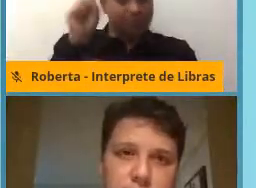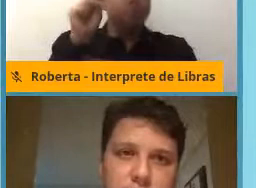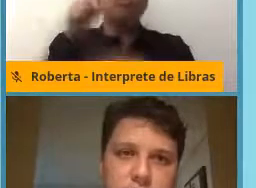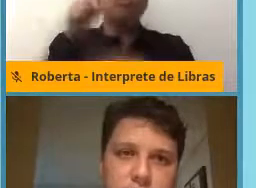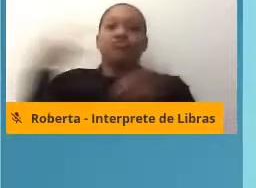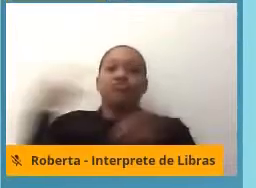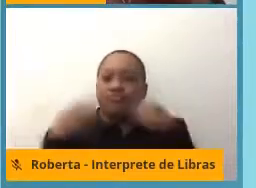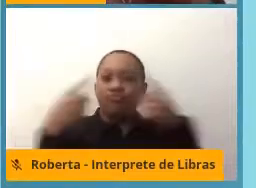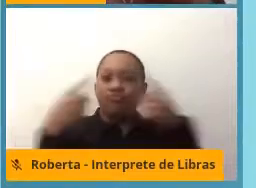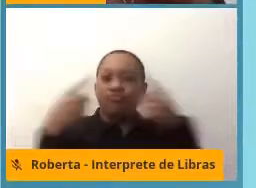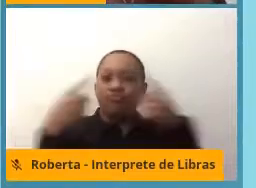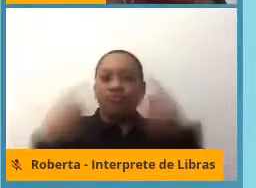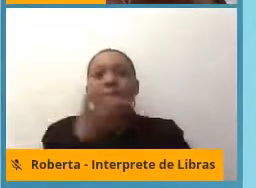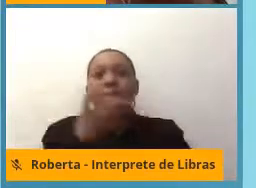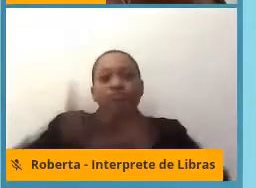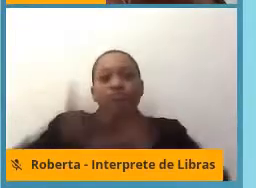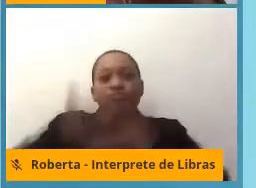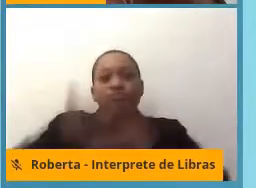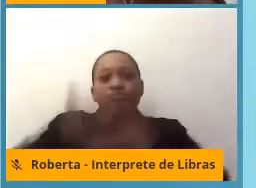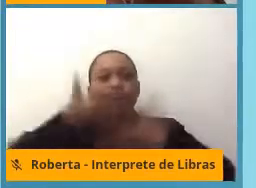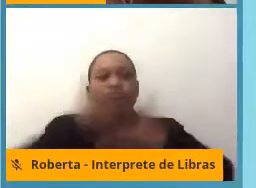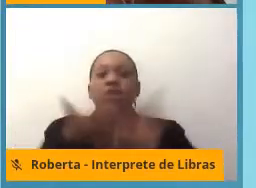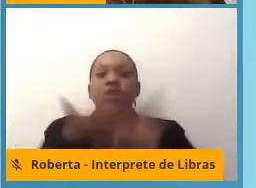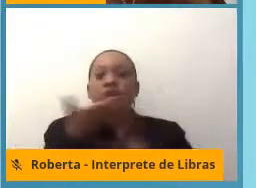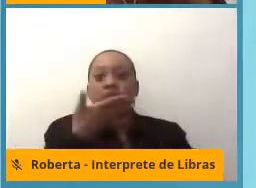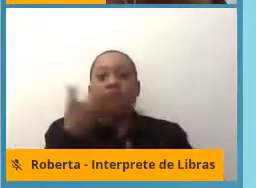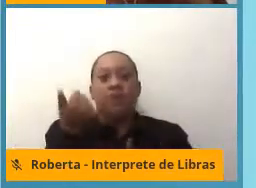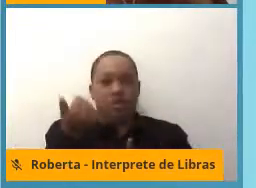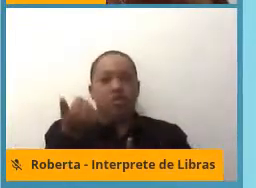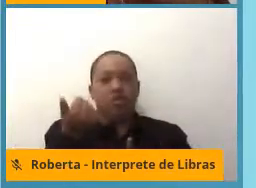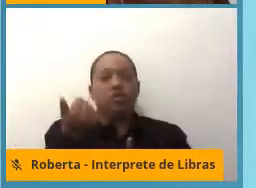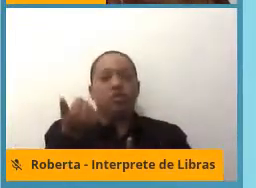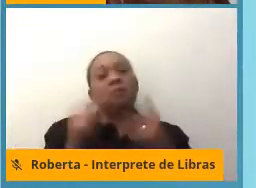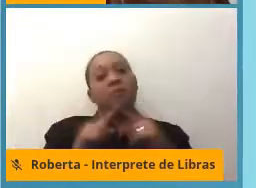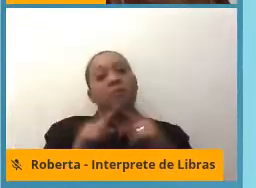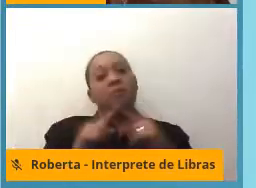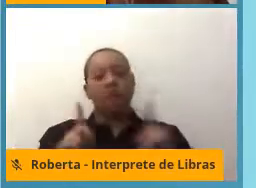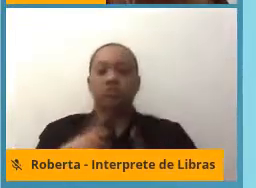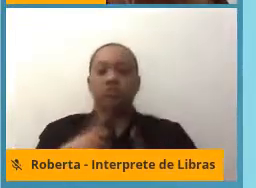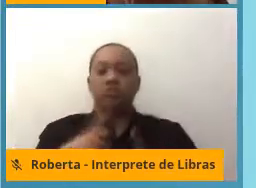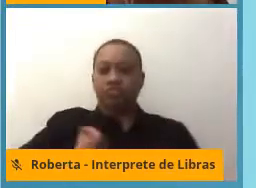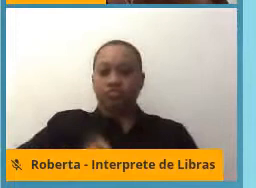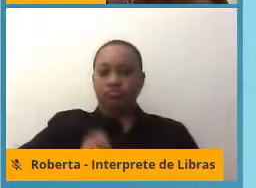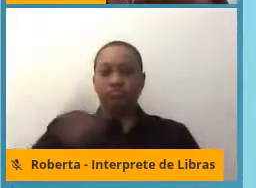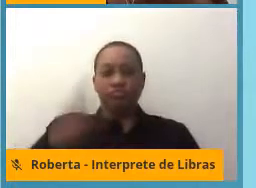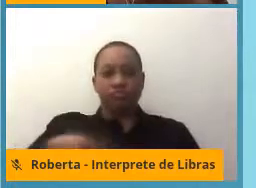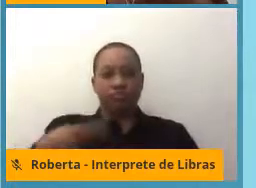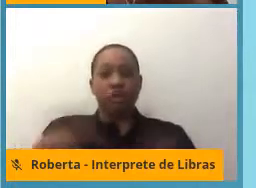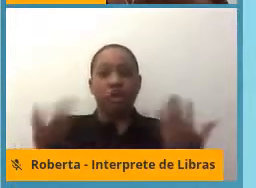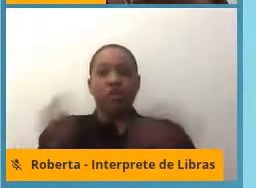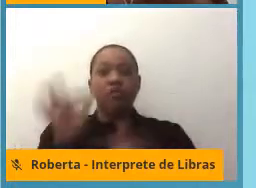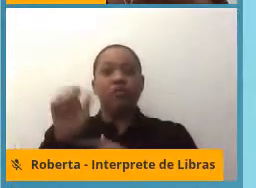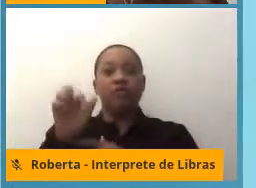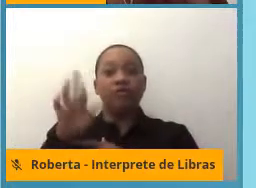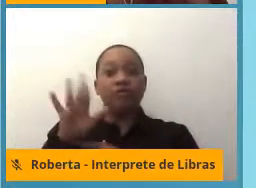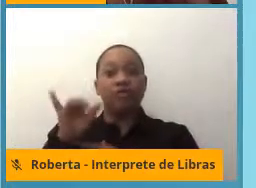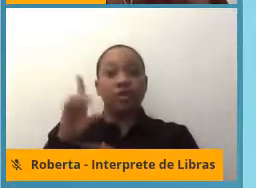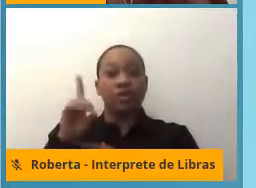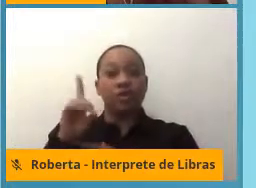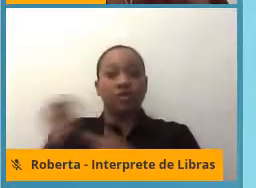mas eles estão aqui para isso, tá? O Fernando voltou. Vamos esperar que ele